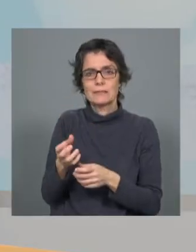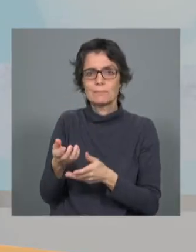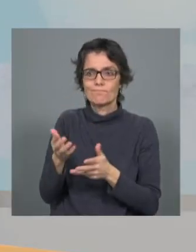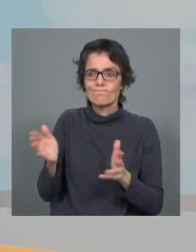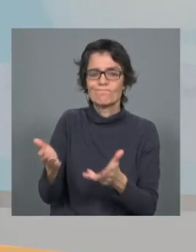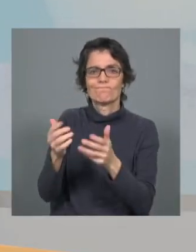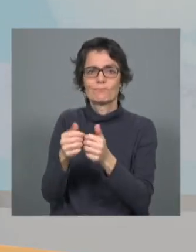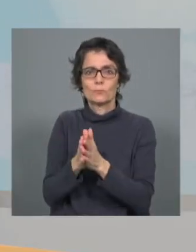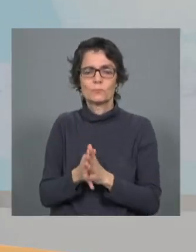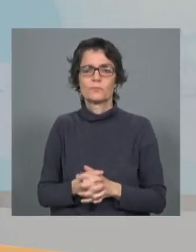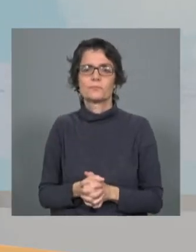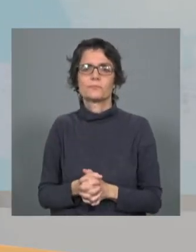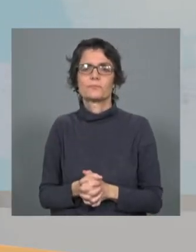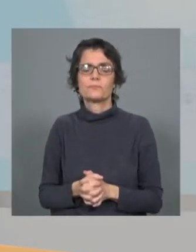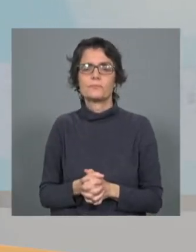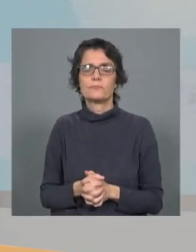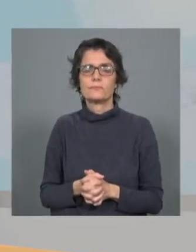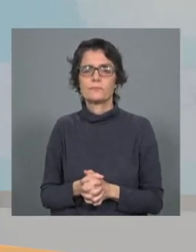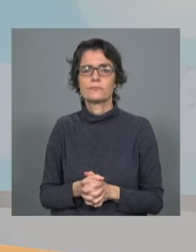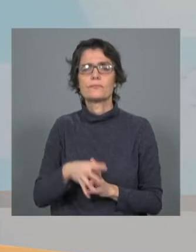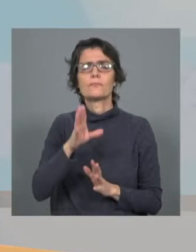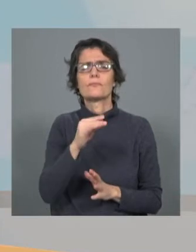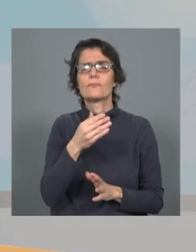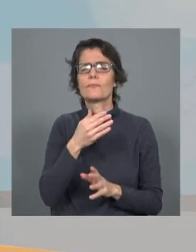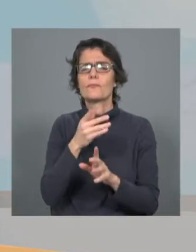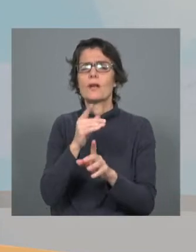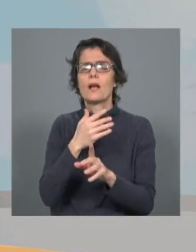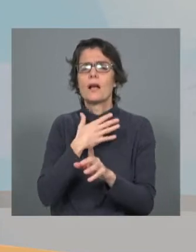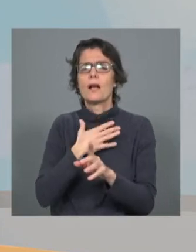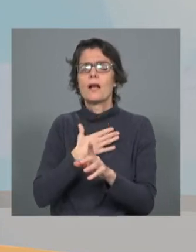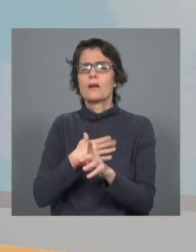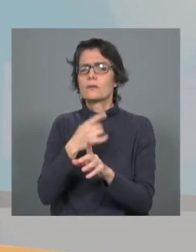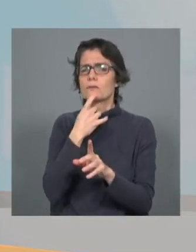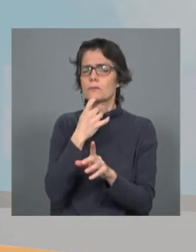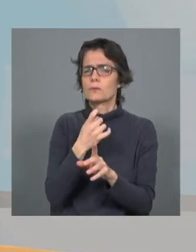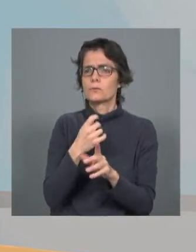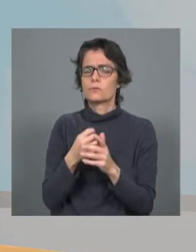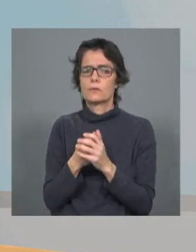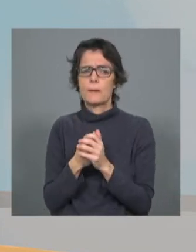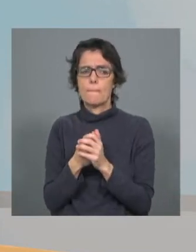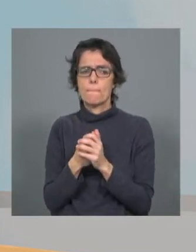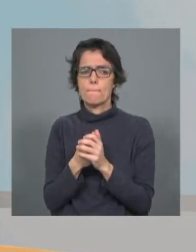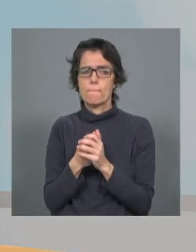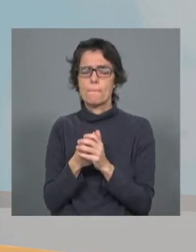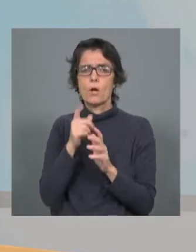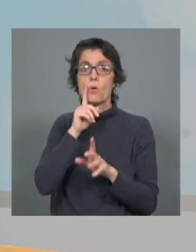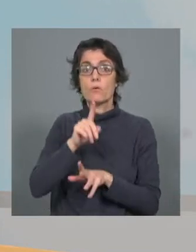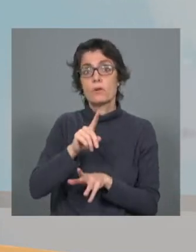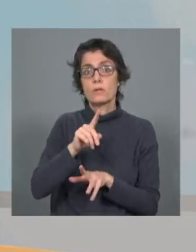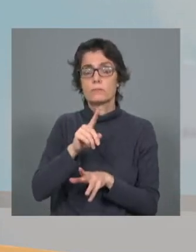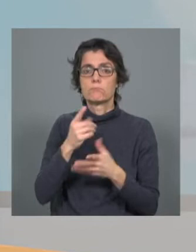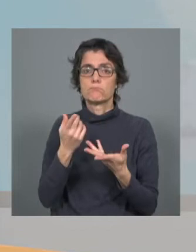referência também ao recomeço do culto público, que também não temos ainda a perspectiva de datas